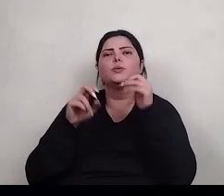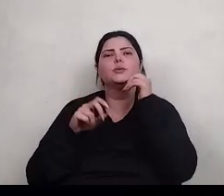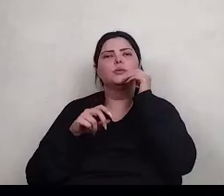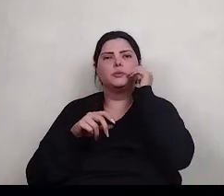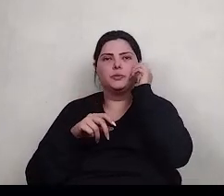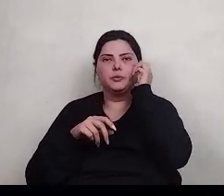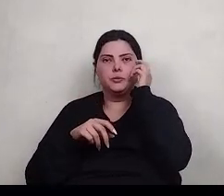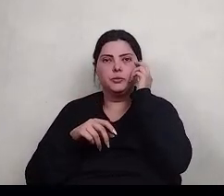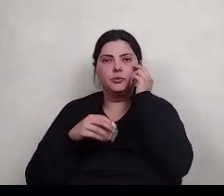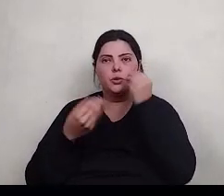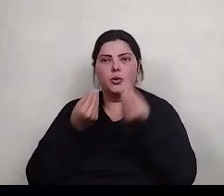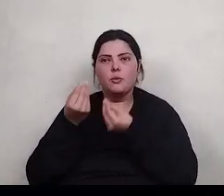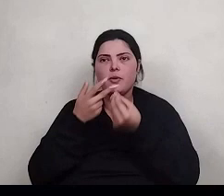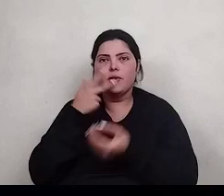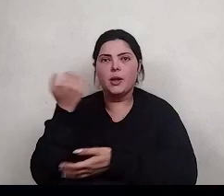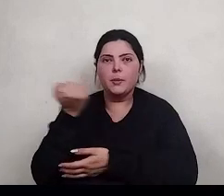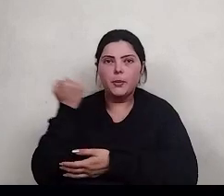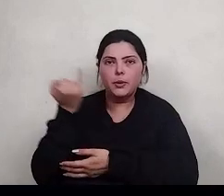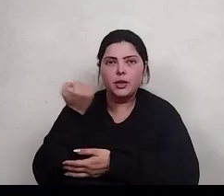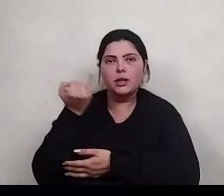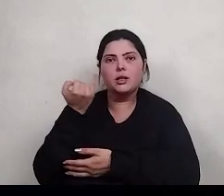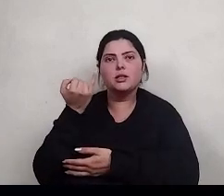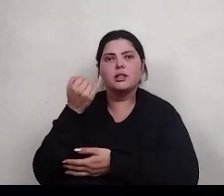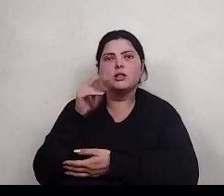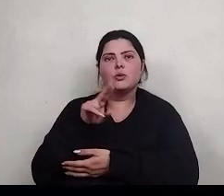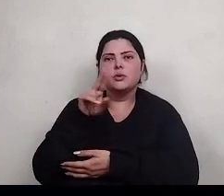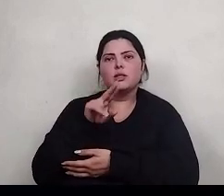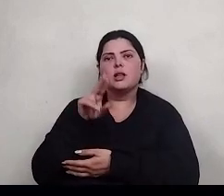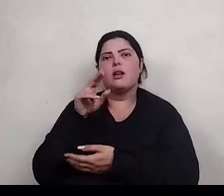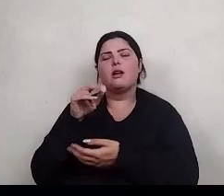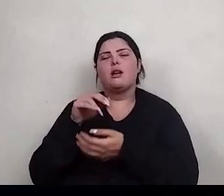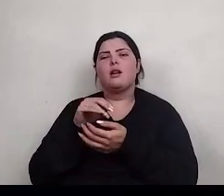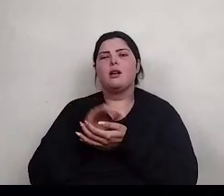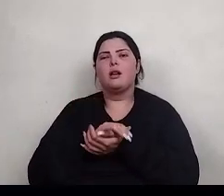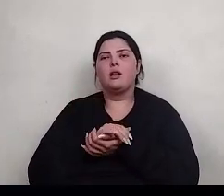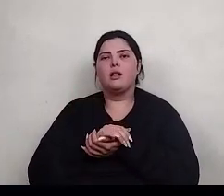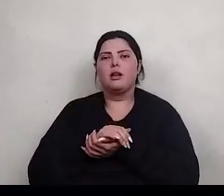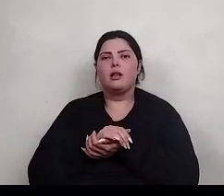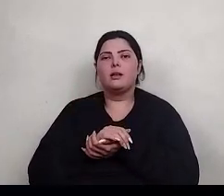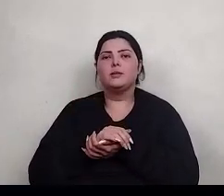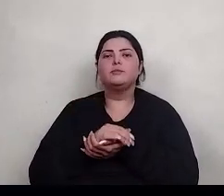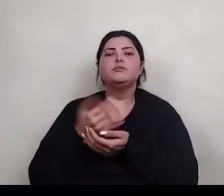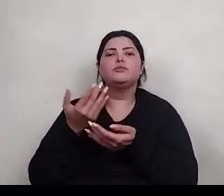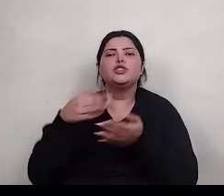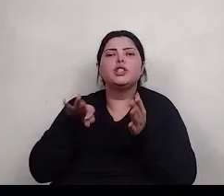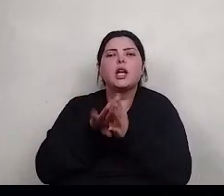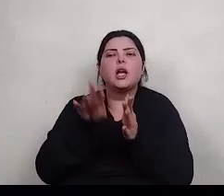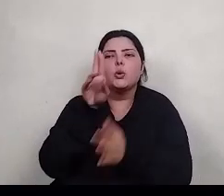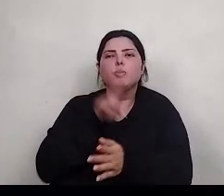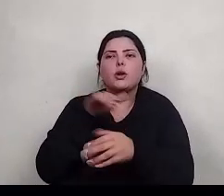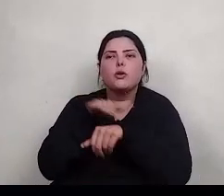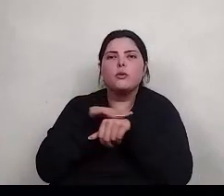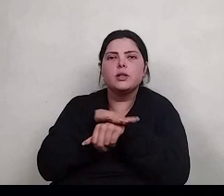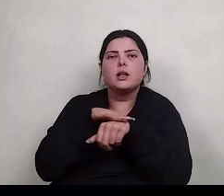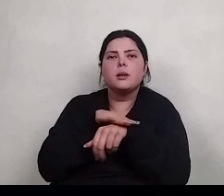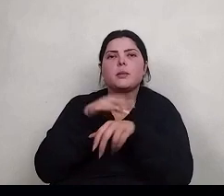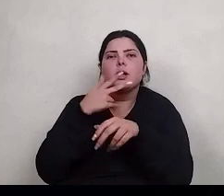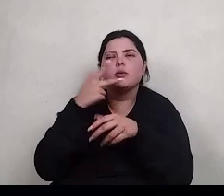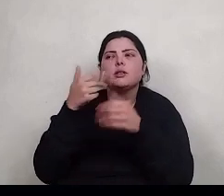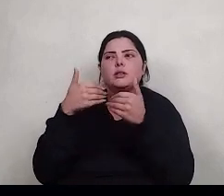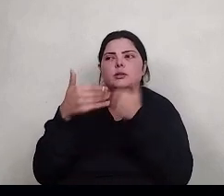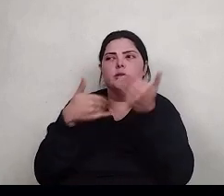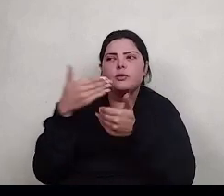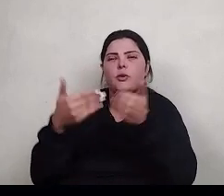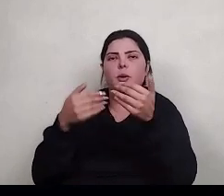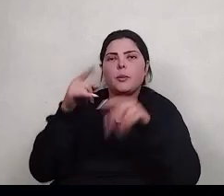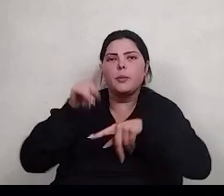da importância da gente aplicar o X-Research, chegar até o usuário, falar com ele para poder desenvolver produtos, né?